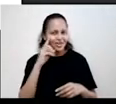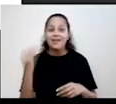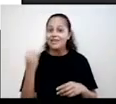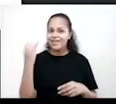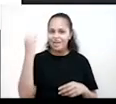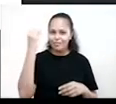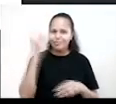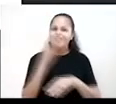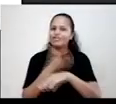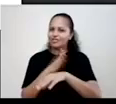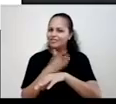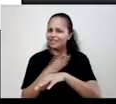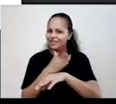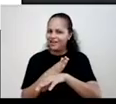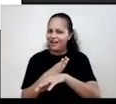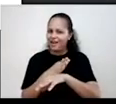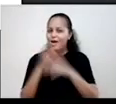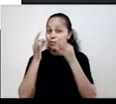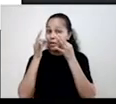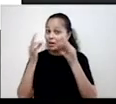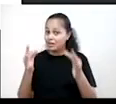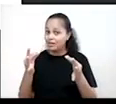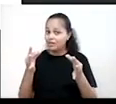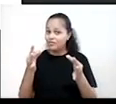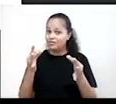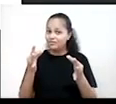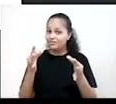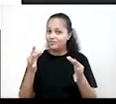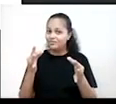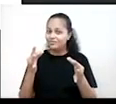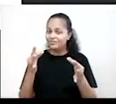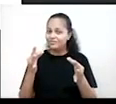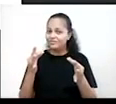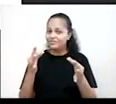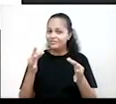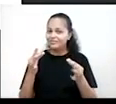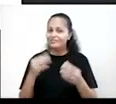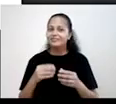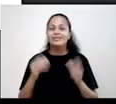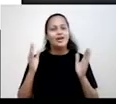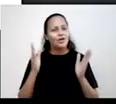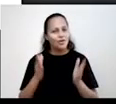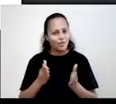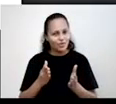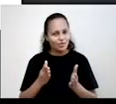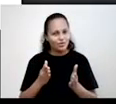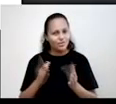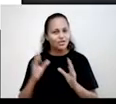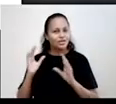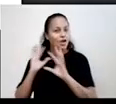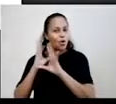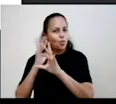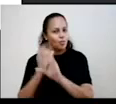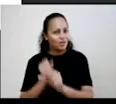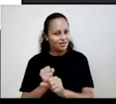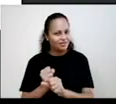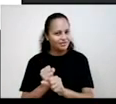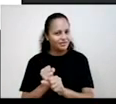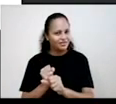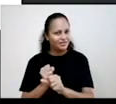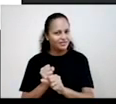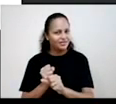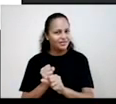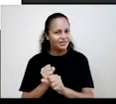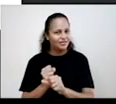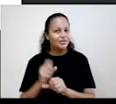importante você dar uma treinadinha, prestar atenção, e a gente encerra aqui por hoje uma parte dessa revisão e nós vamos continuar a